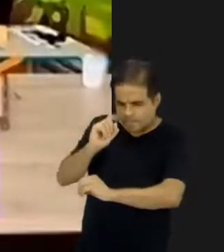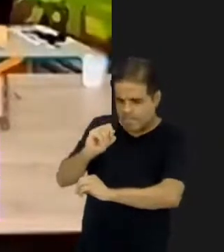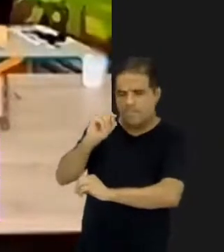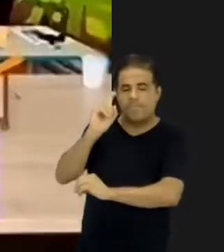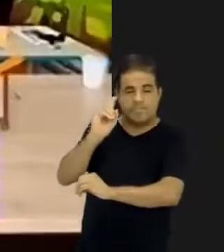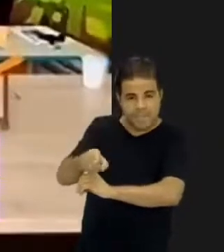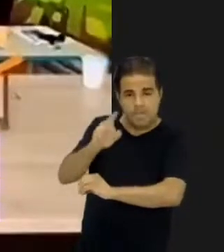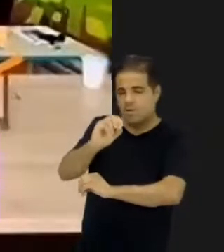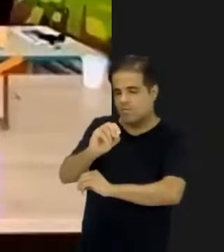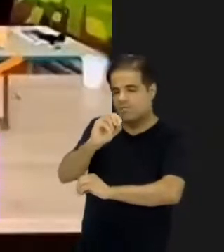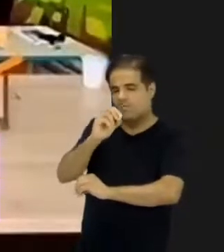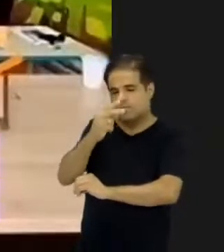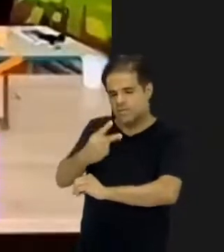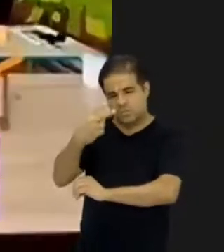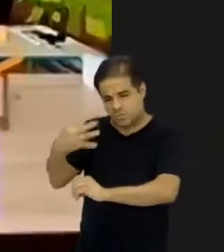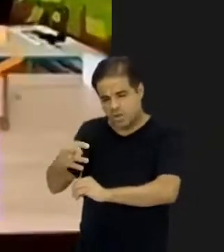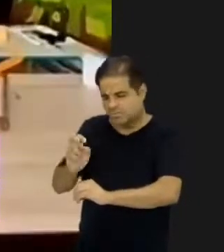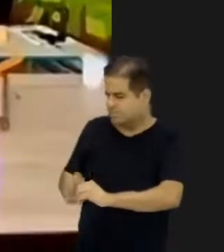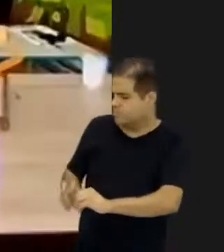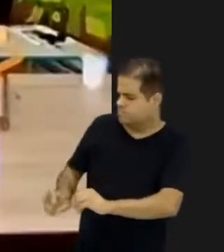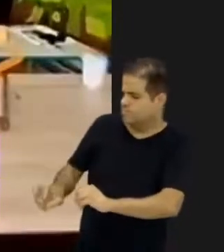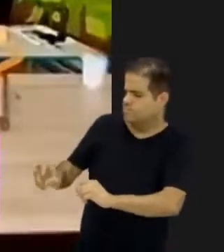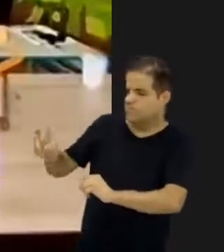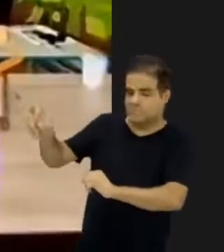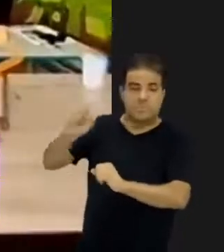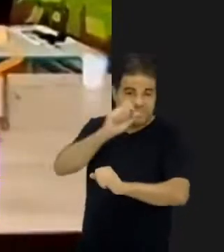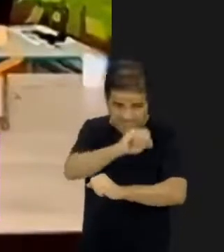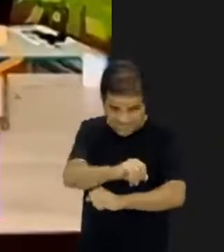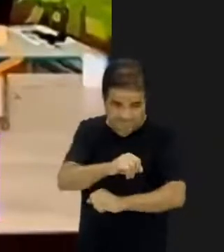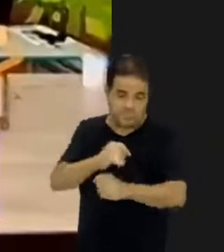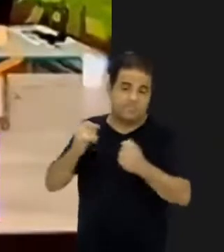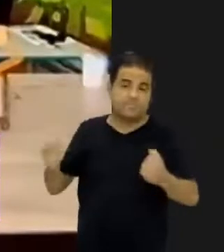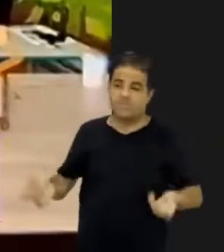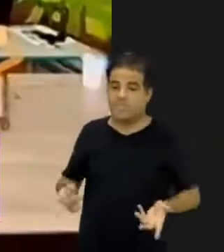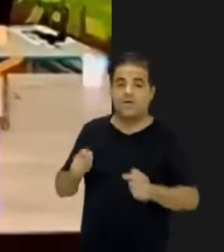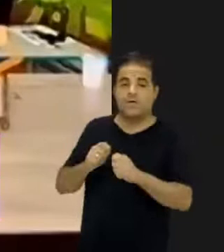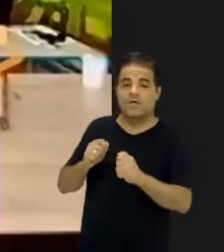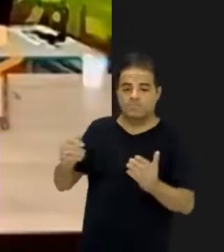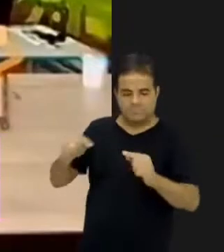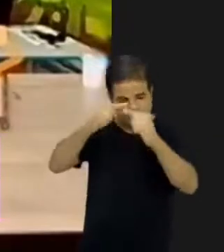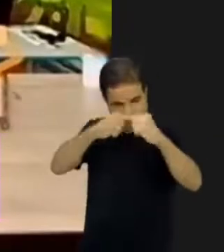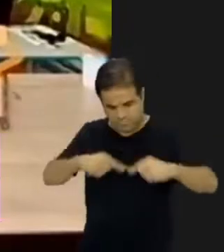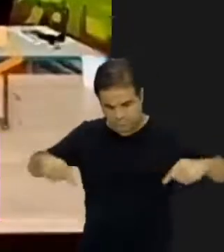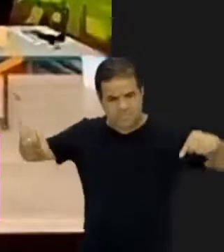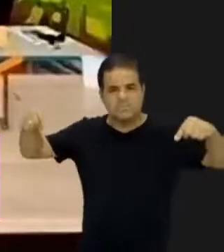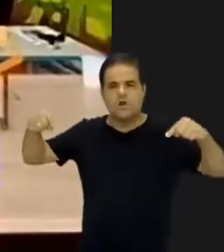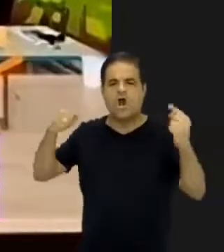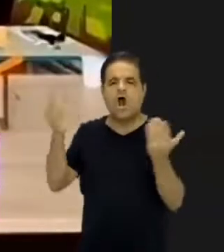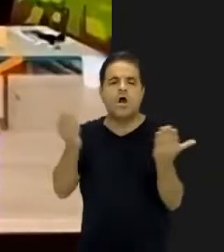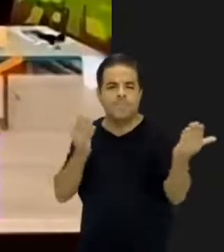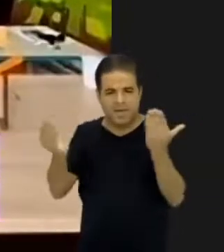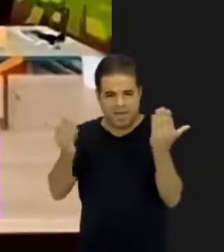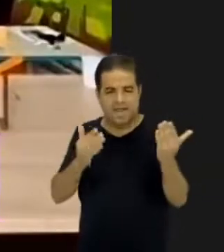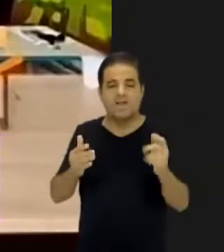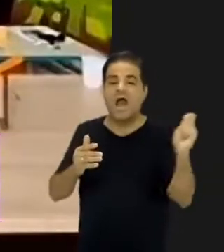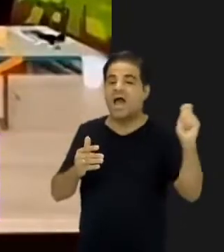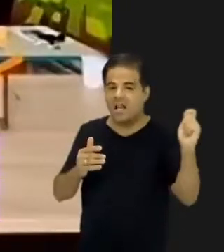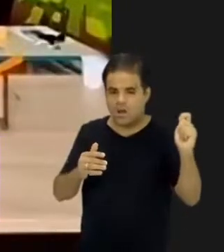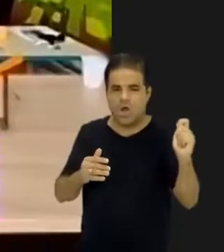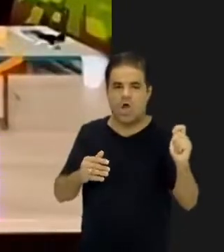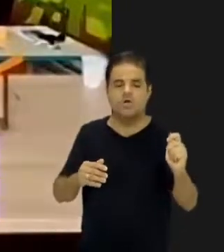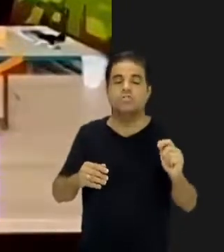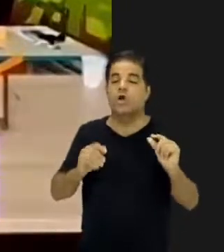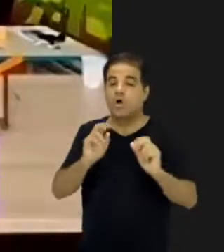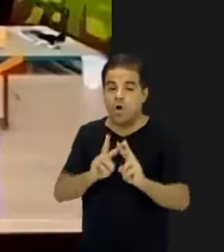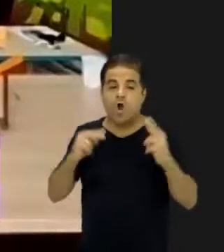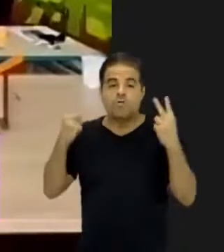ou 1024 degraus. Se você for fazer aqui uma linha comparando aqui com o analógico, cada vez que eu for